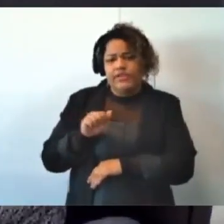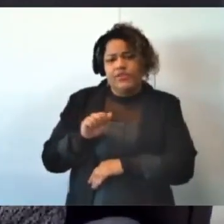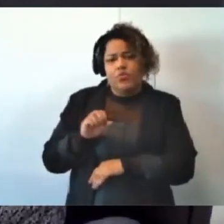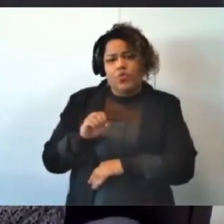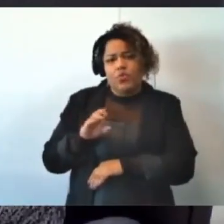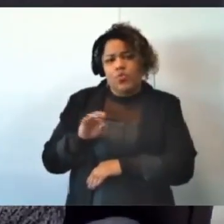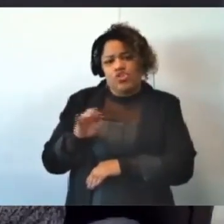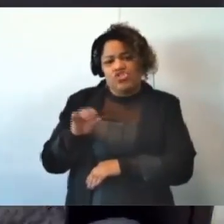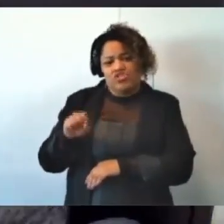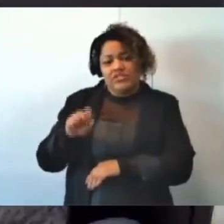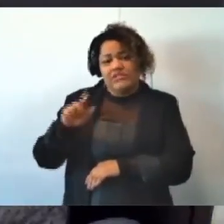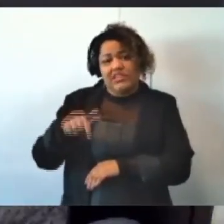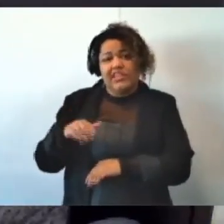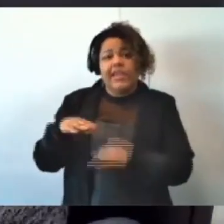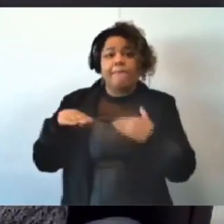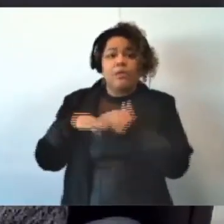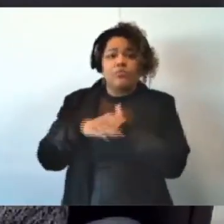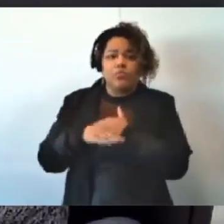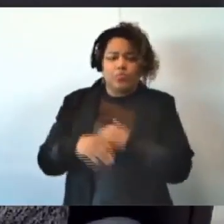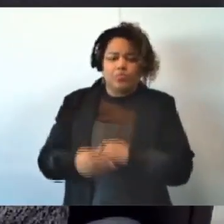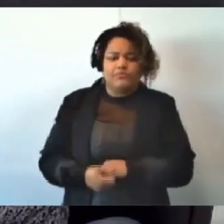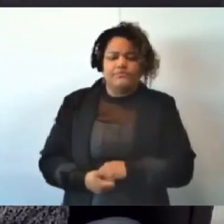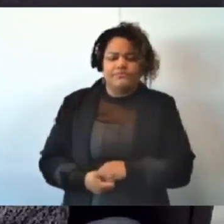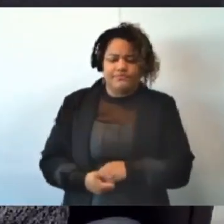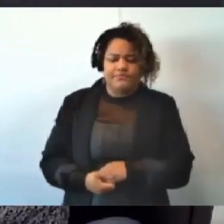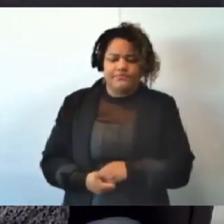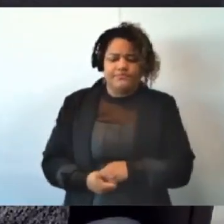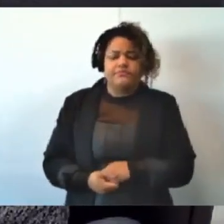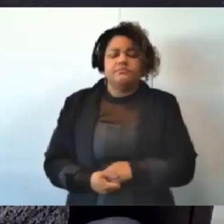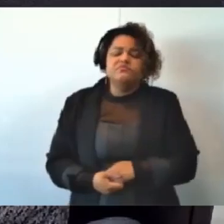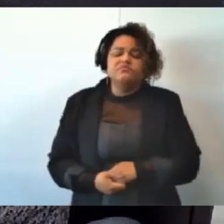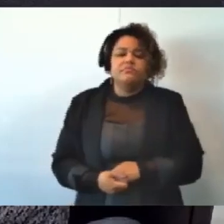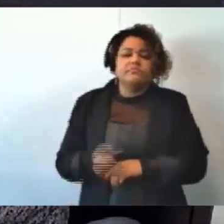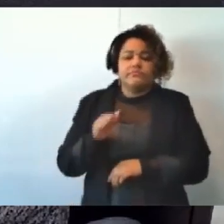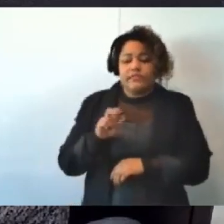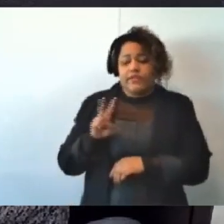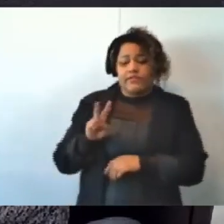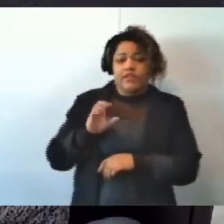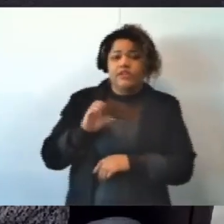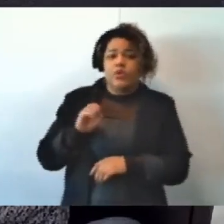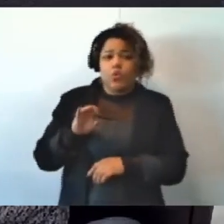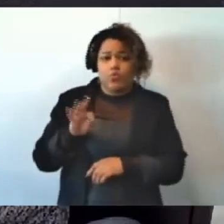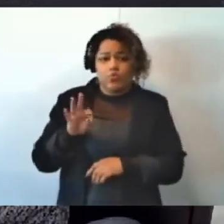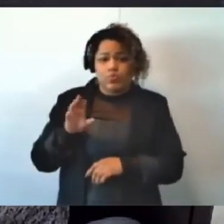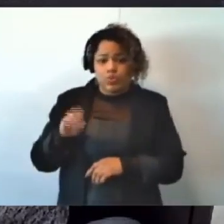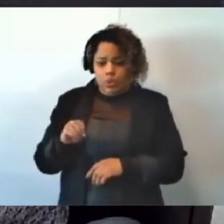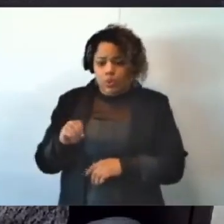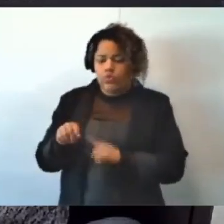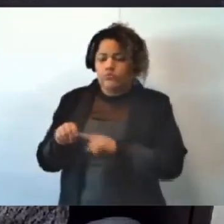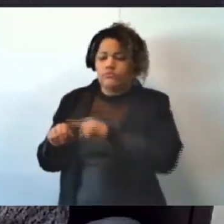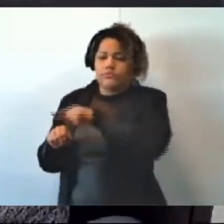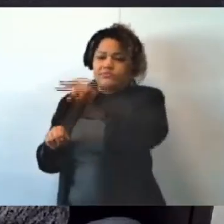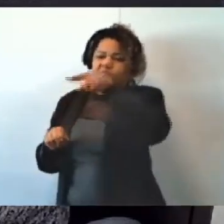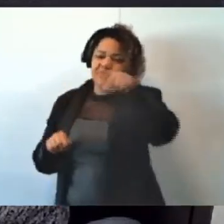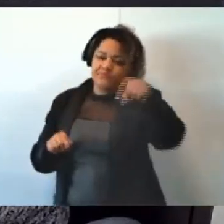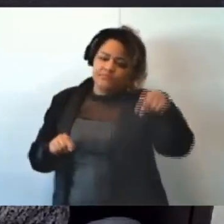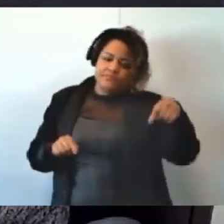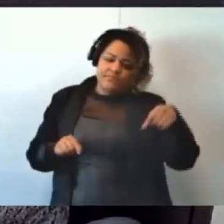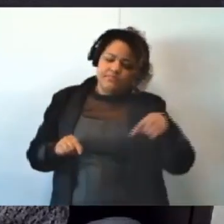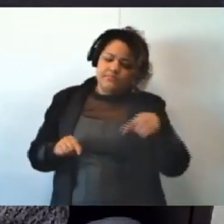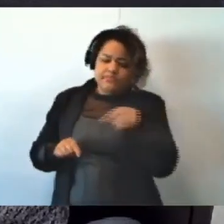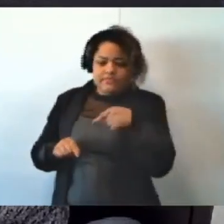dupla. Os carros saem da Contorno para pegar a Silva Ortiz, para novamente pegar a Chateaubriand, e ficam parados